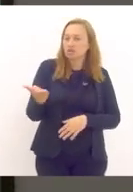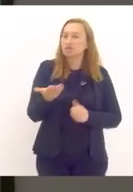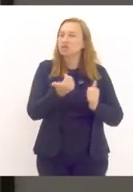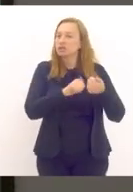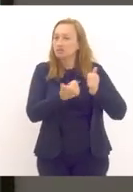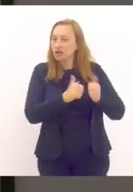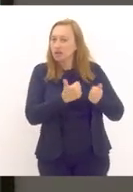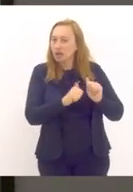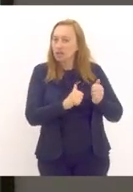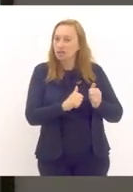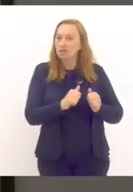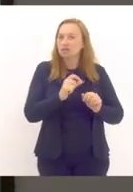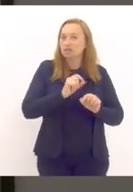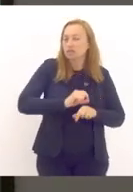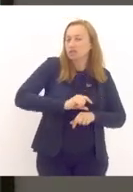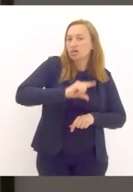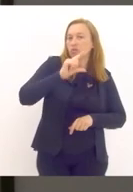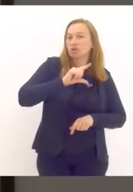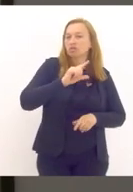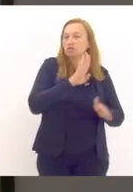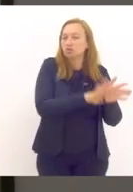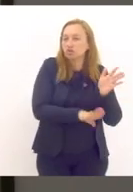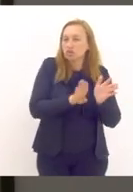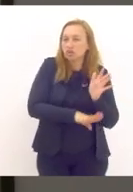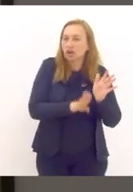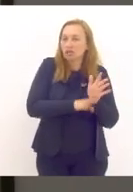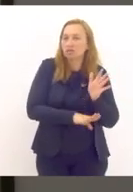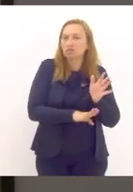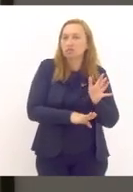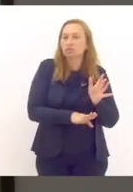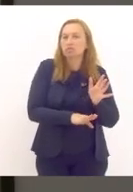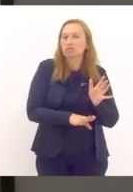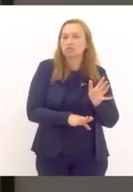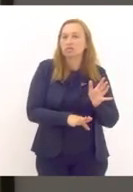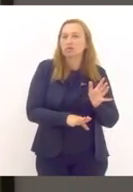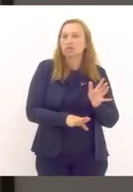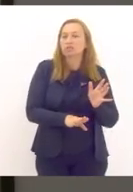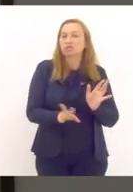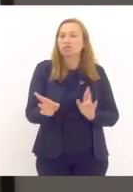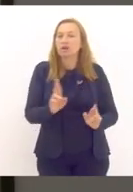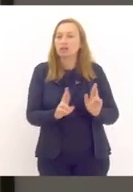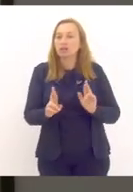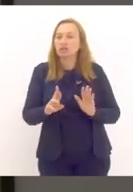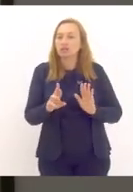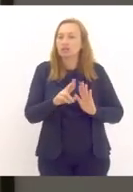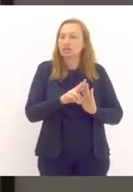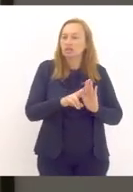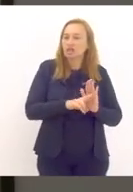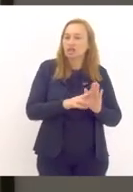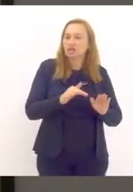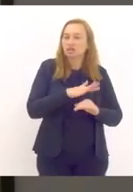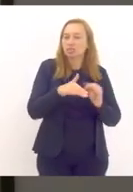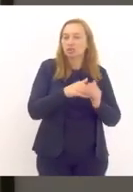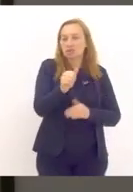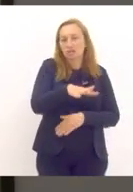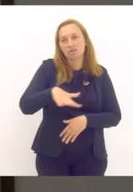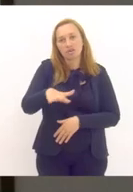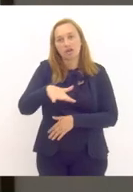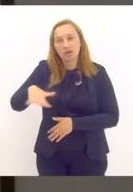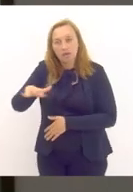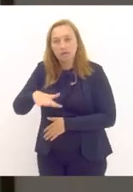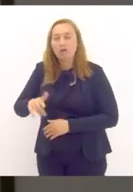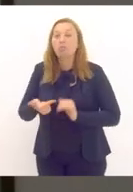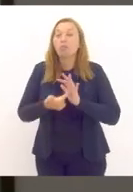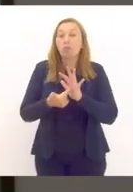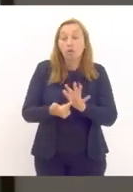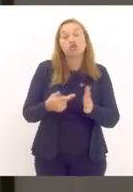se esses aumentos de despesa estão correlatos à melhoria das políticas públicas nas diversas áreas. E o que a princípio mostra